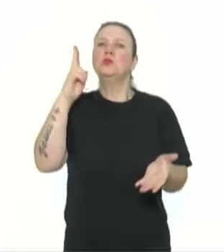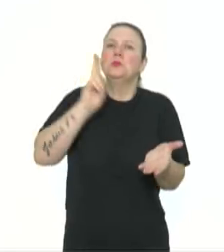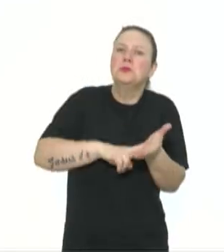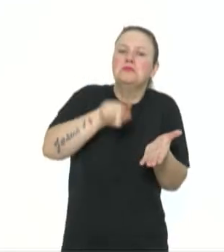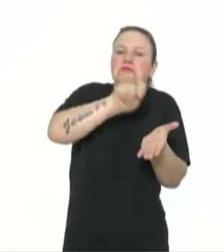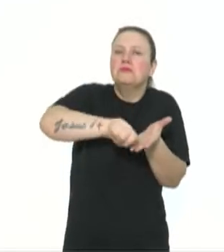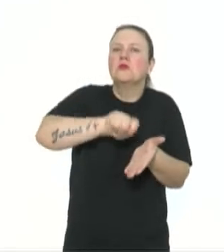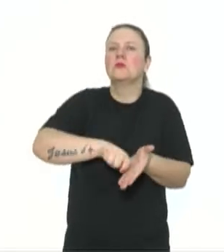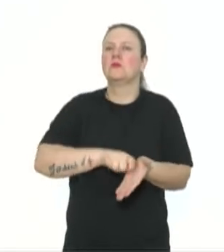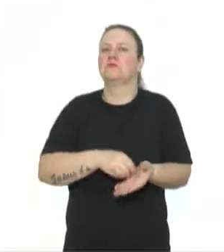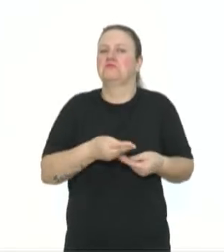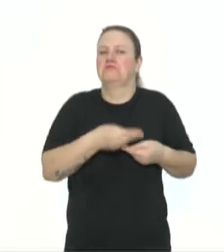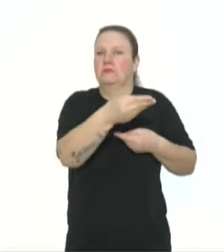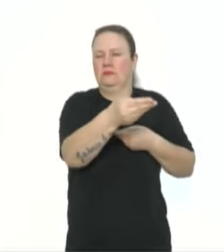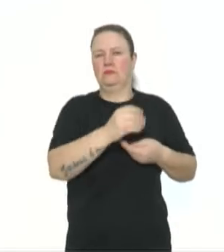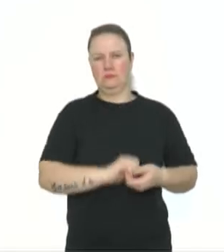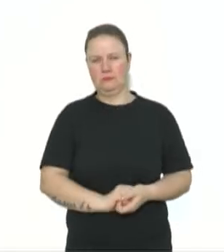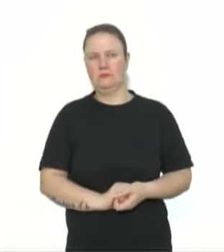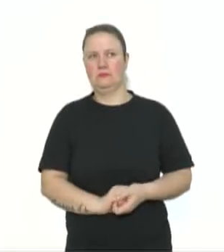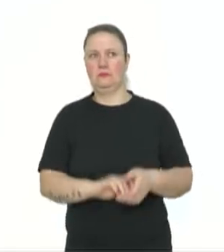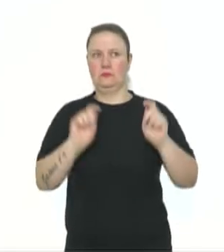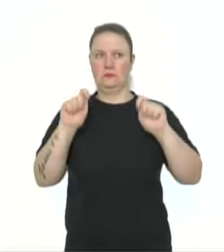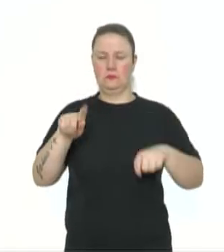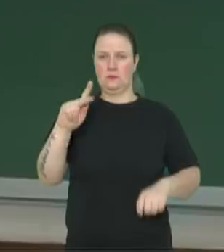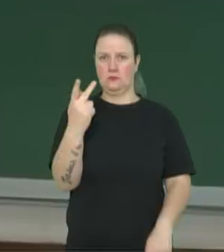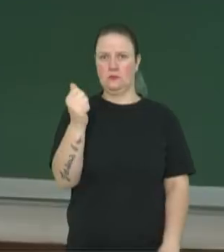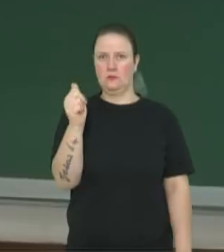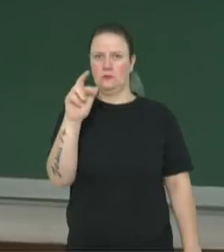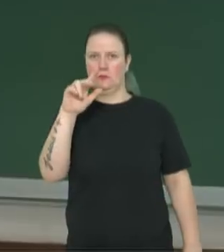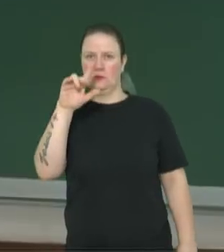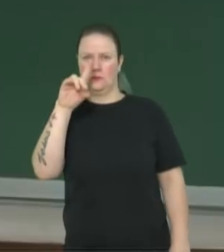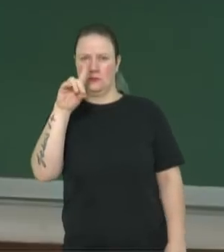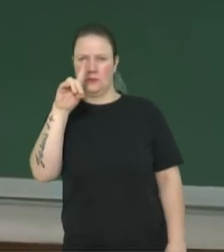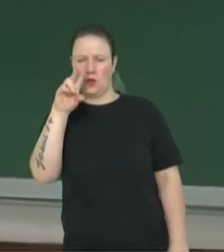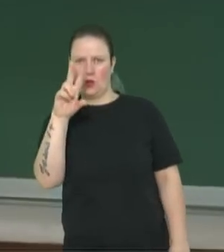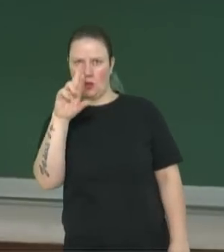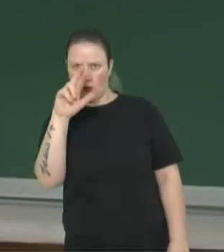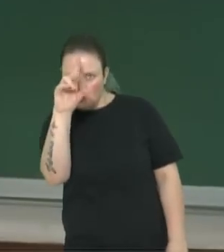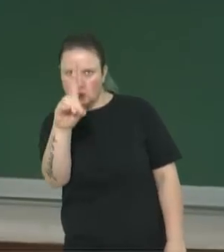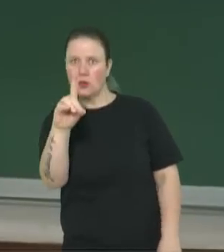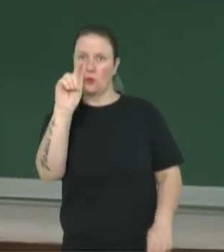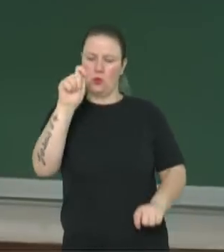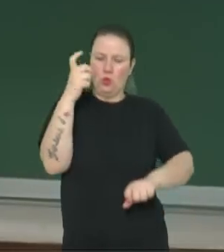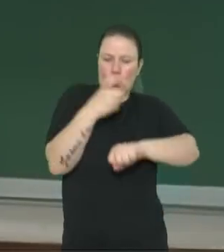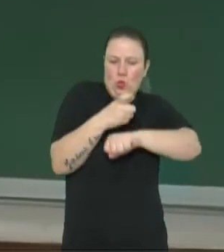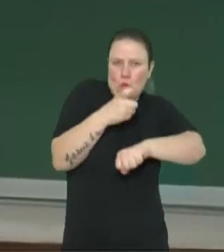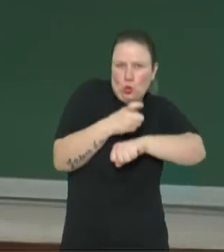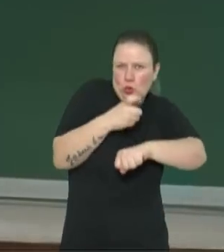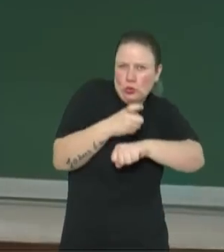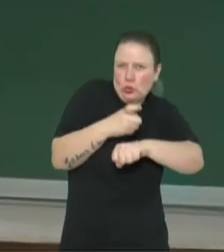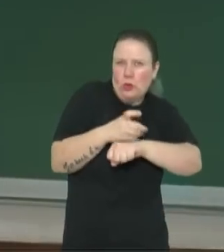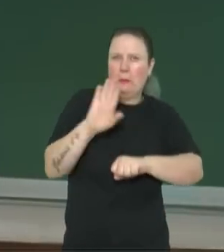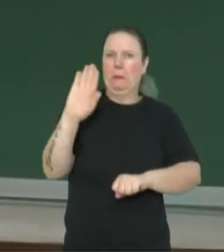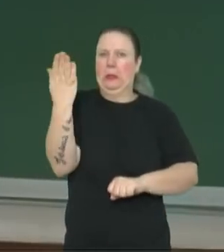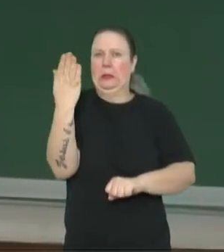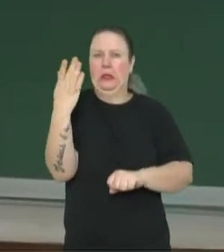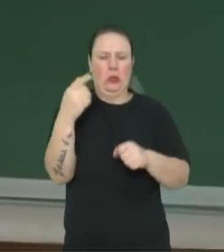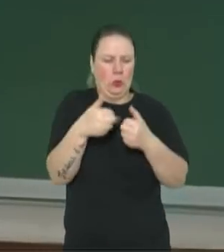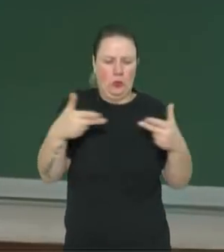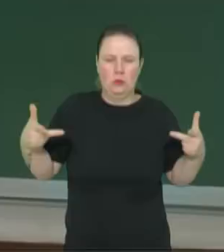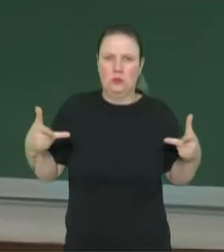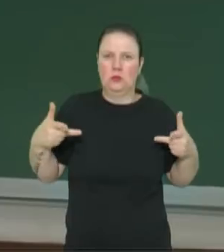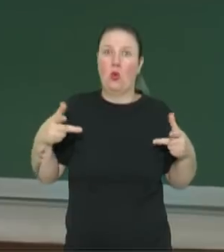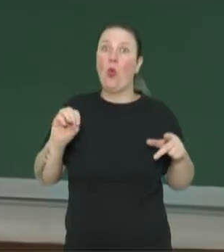alguém. Hard. Hard pode ser duro, né? Essa madeira, isso aqui é muito duro, ou algo que é